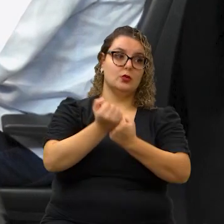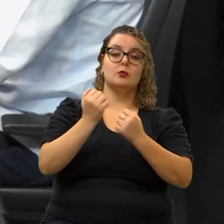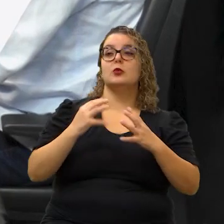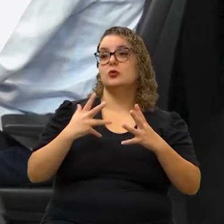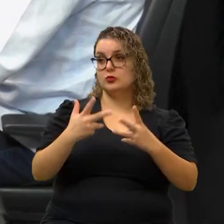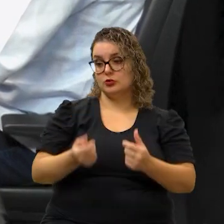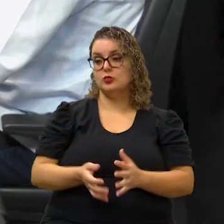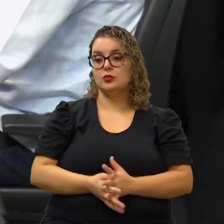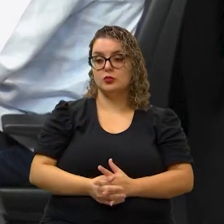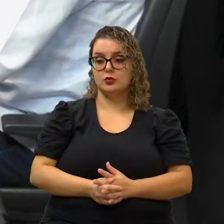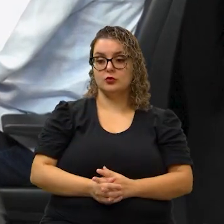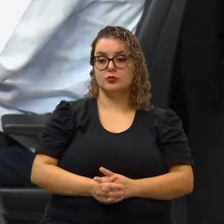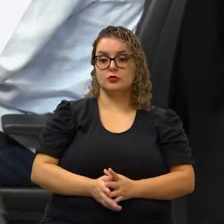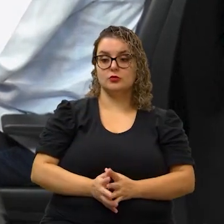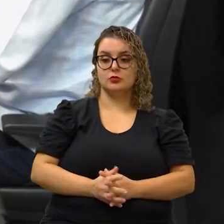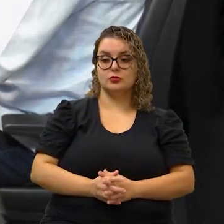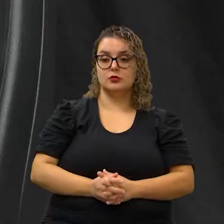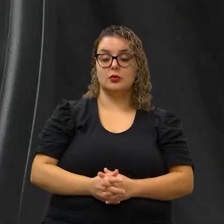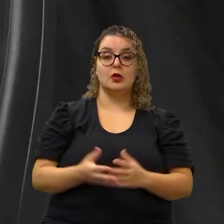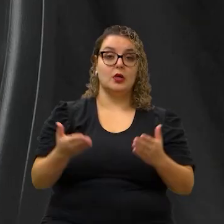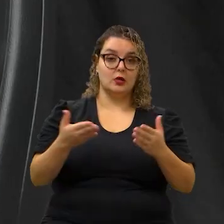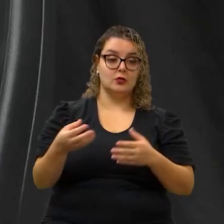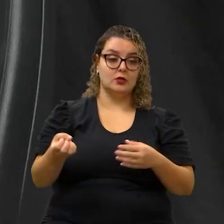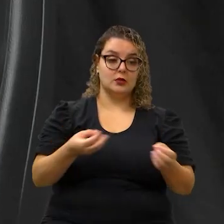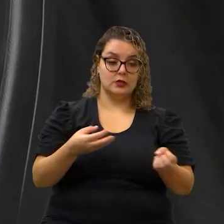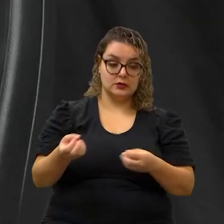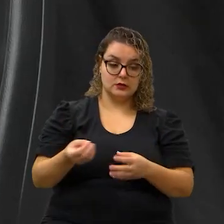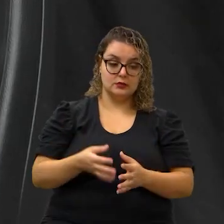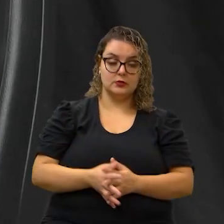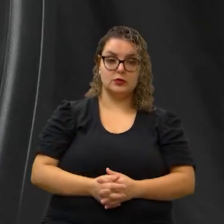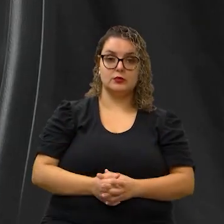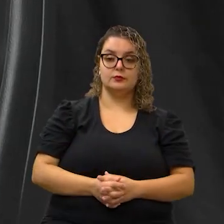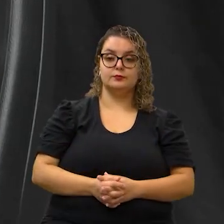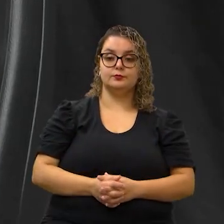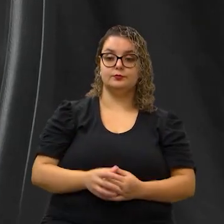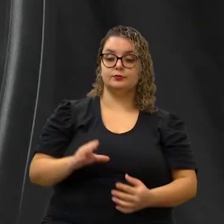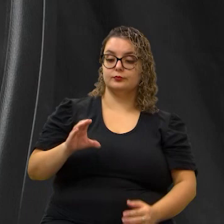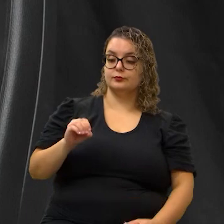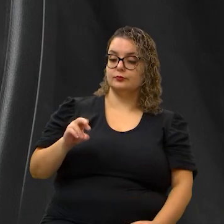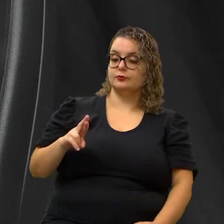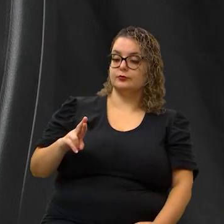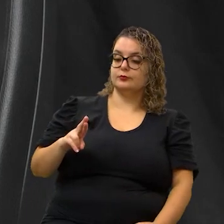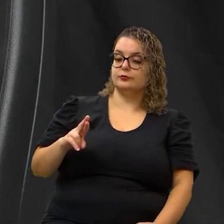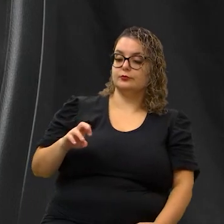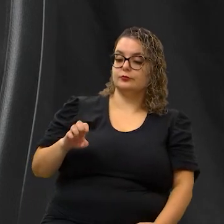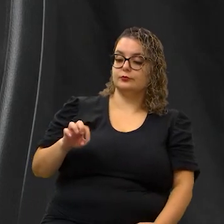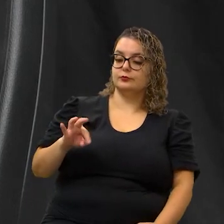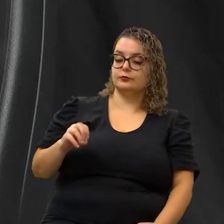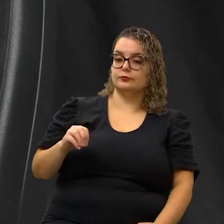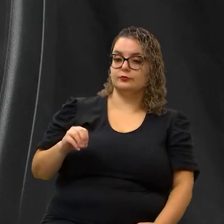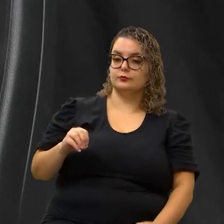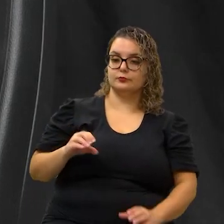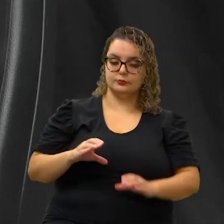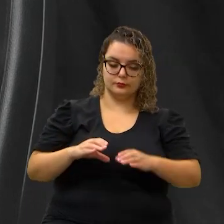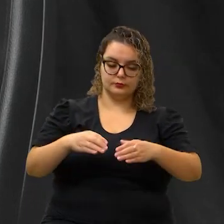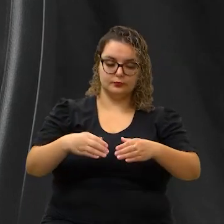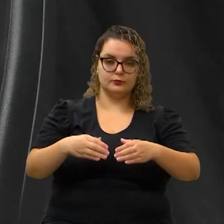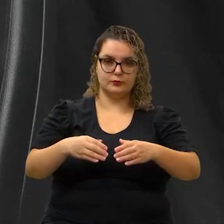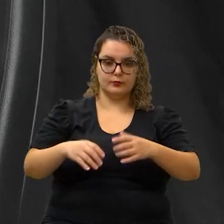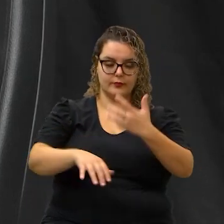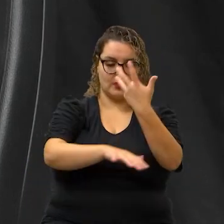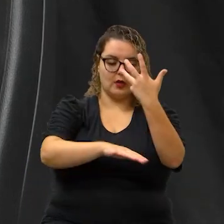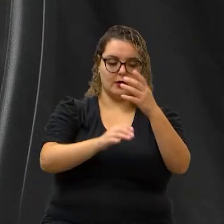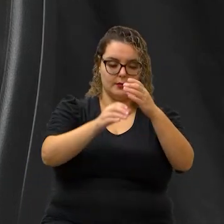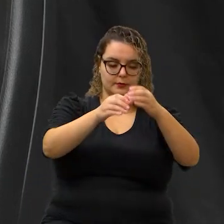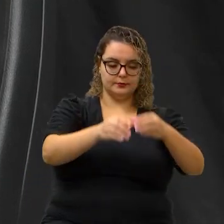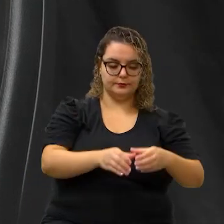discussão, nós conseguimos o apoio de todos. Agora, recentemente, o coreto, que é um coreto,